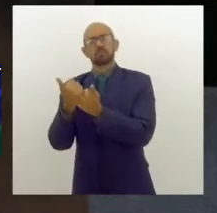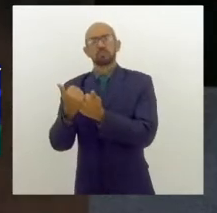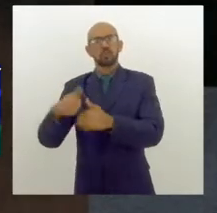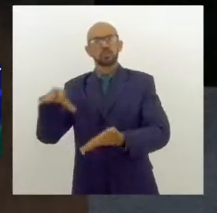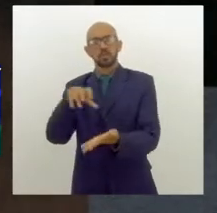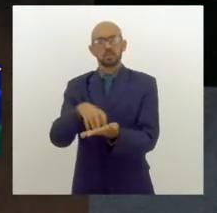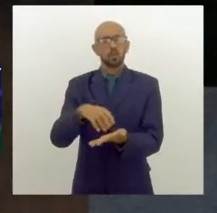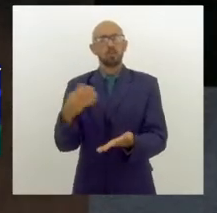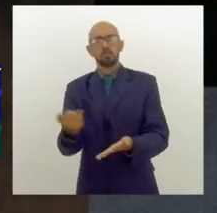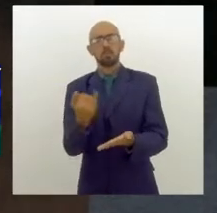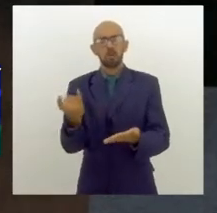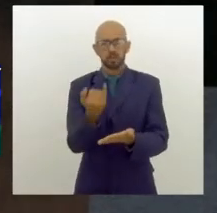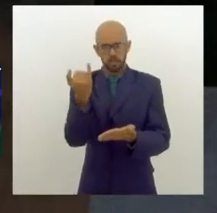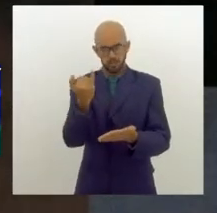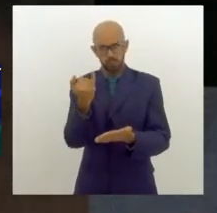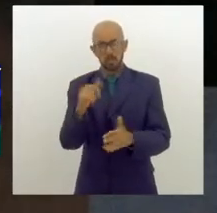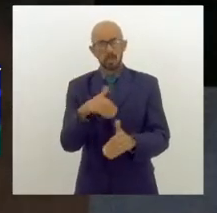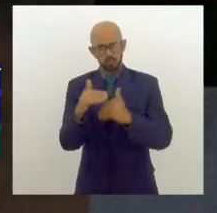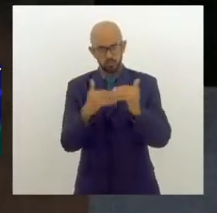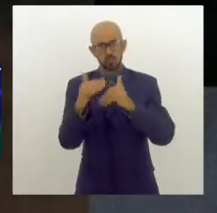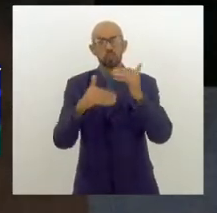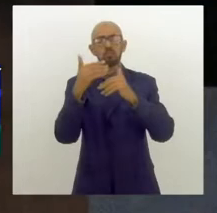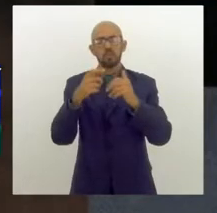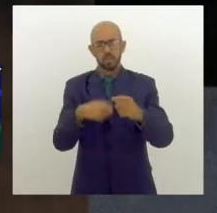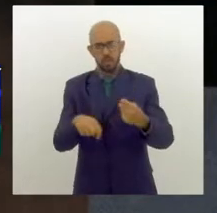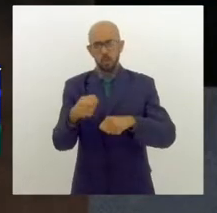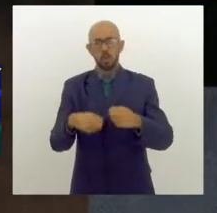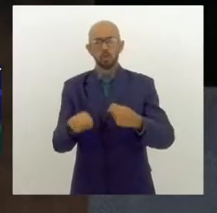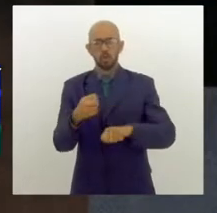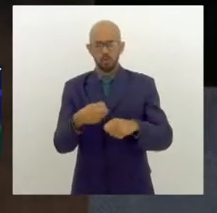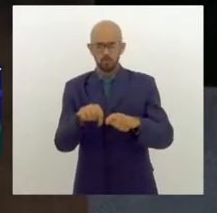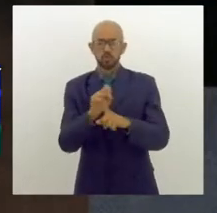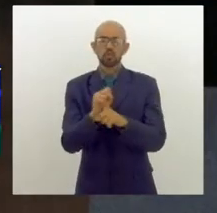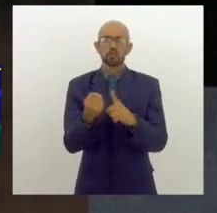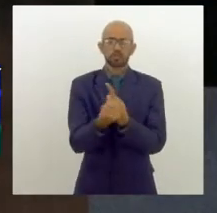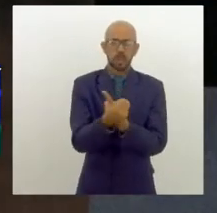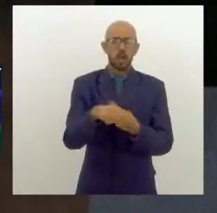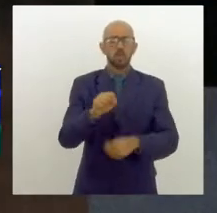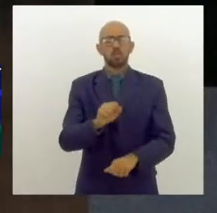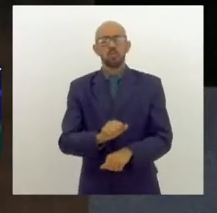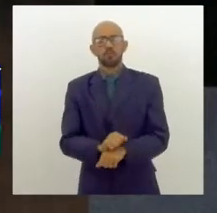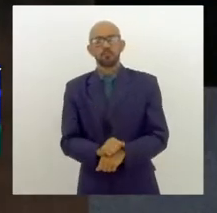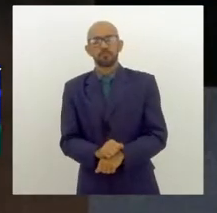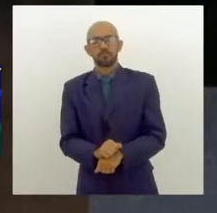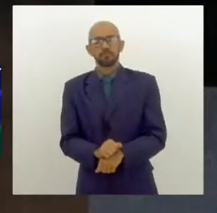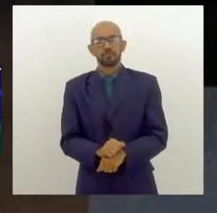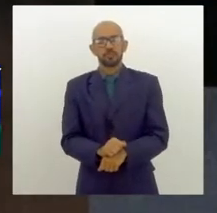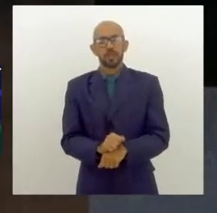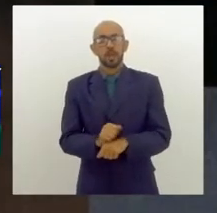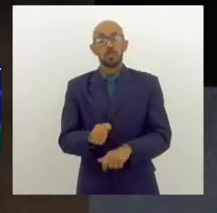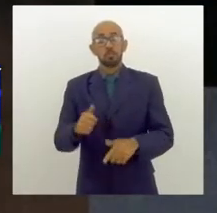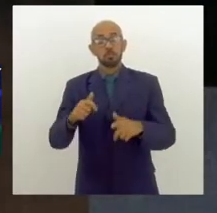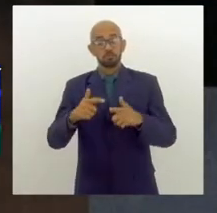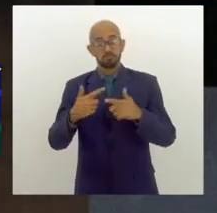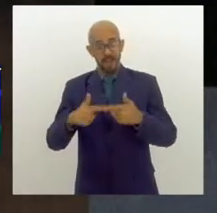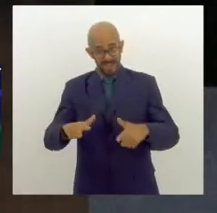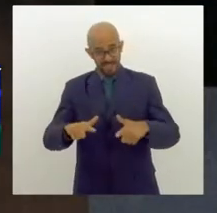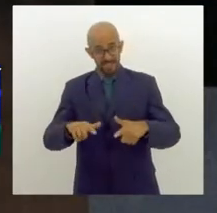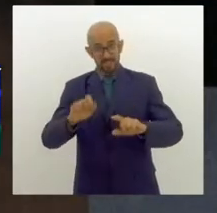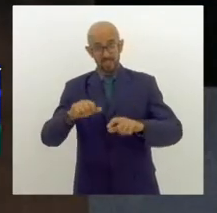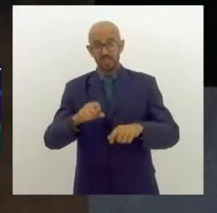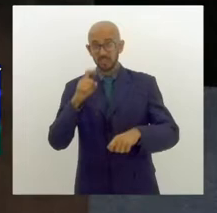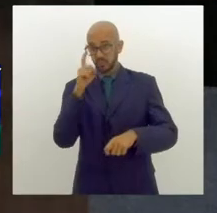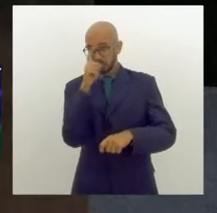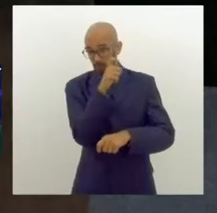importante para a retomada do desenvolvimento econômico e social. Apesar da inércia governamental,